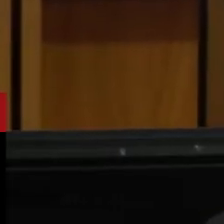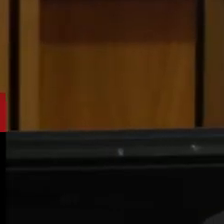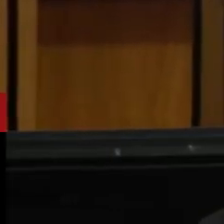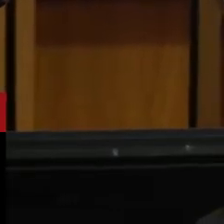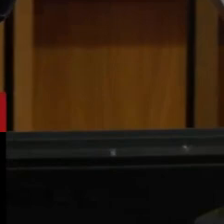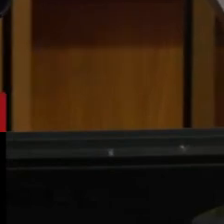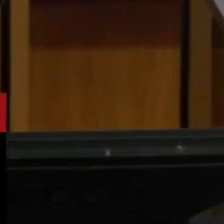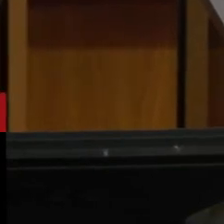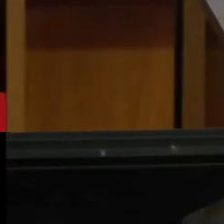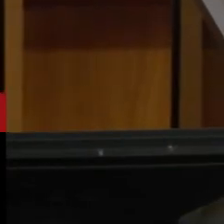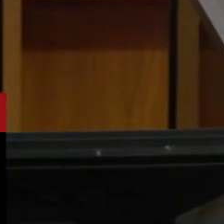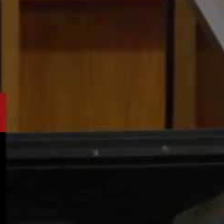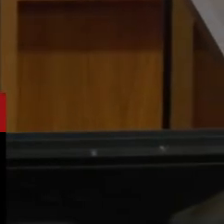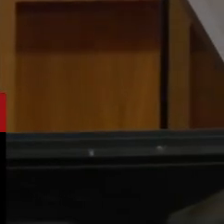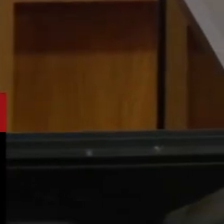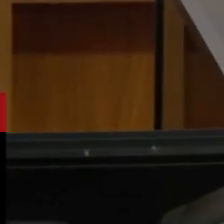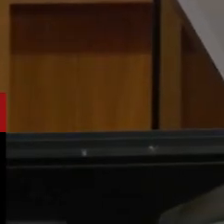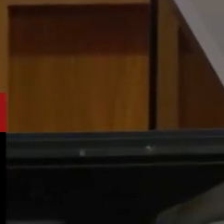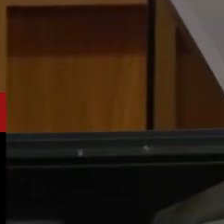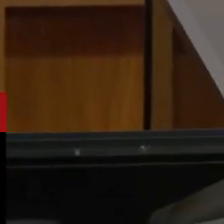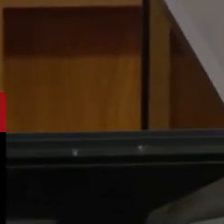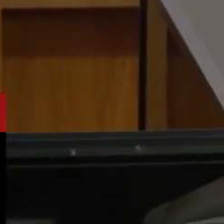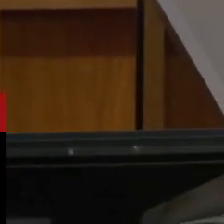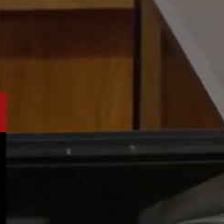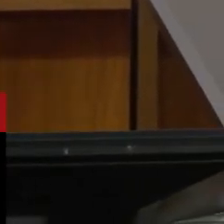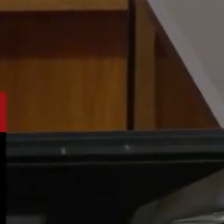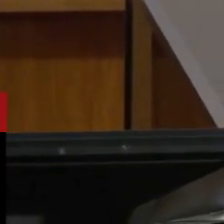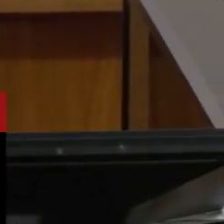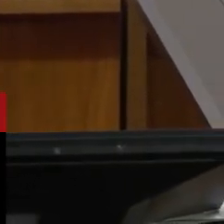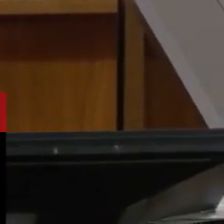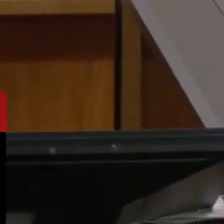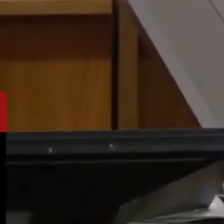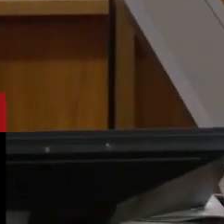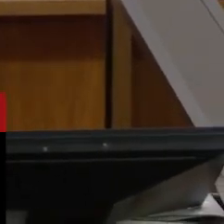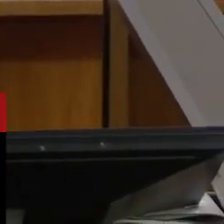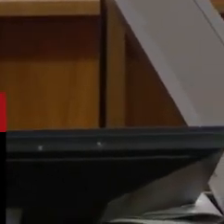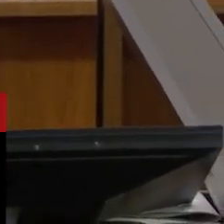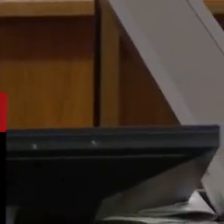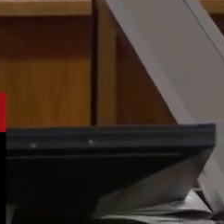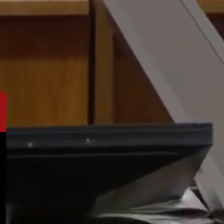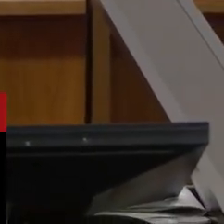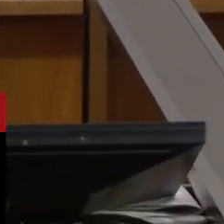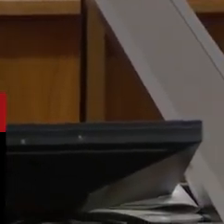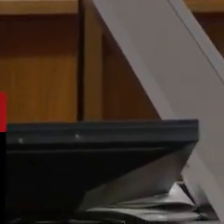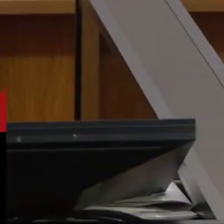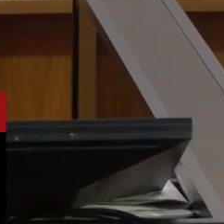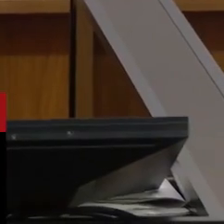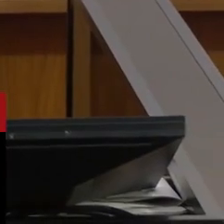subiu uai uai aai a nossa vez